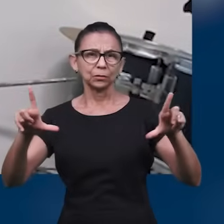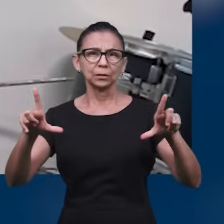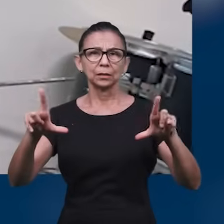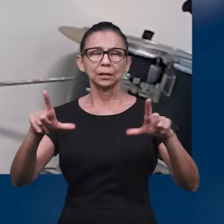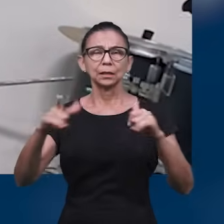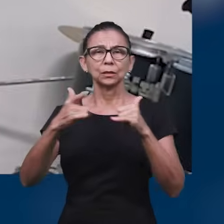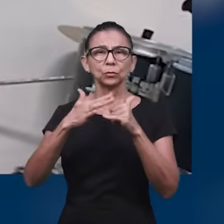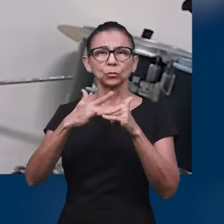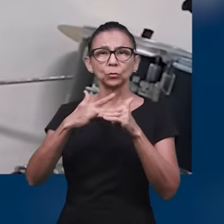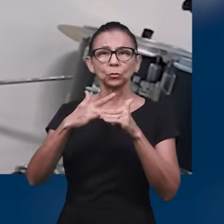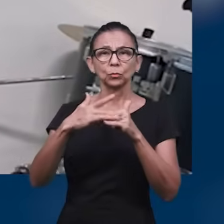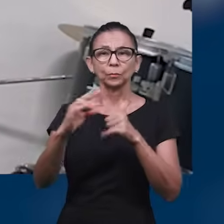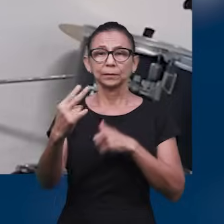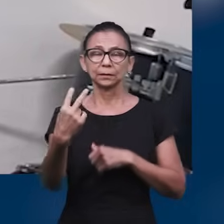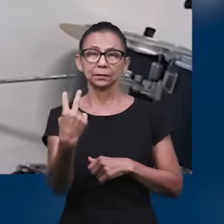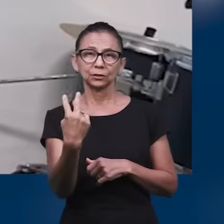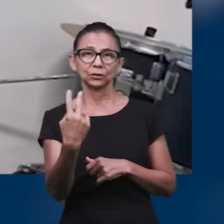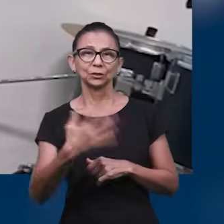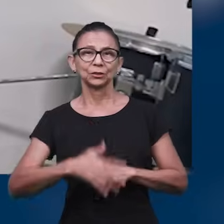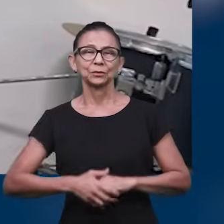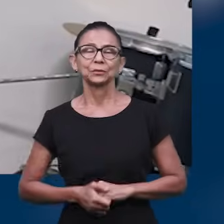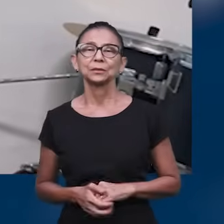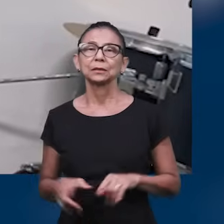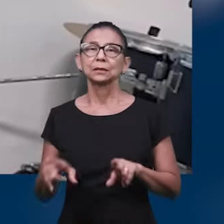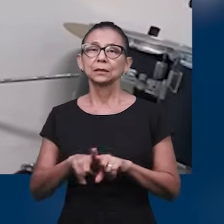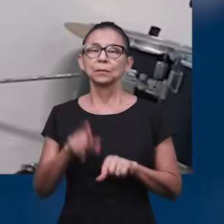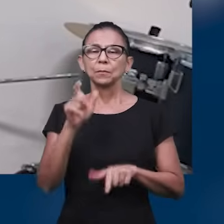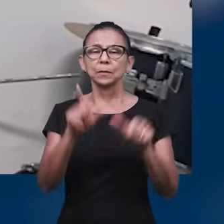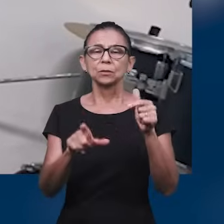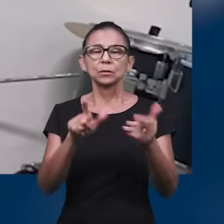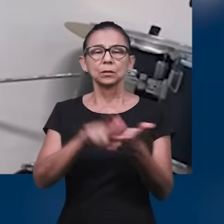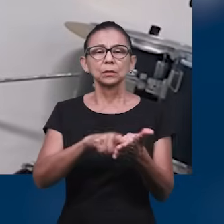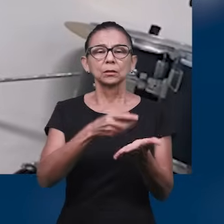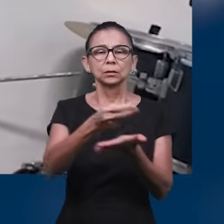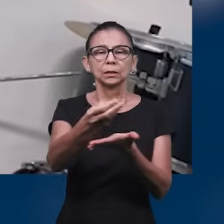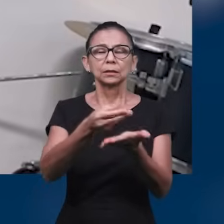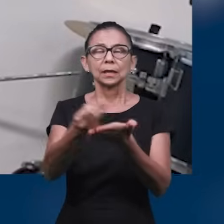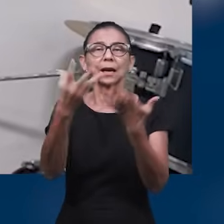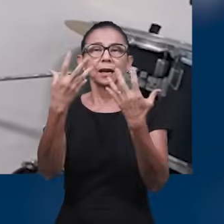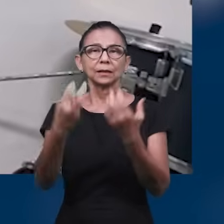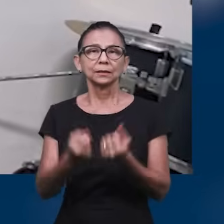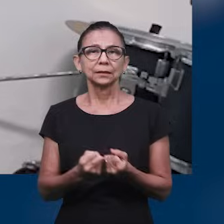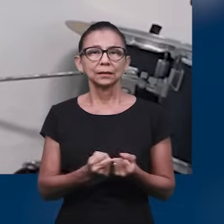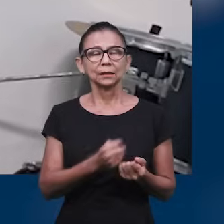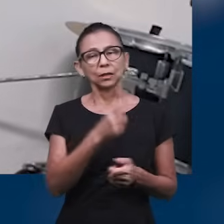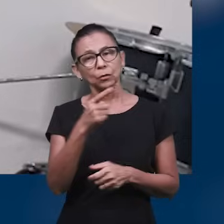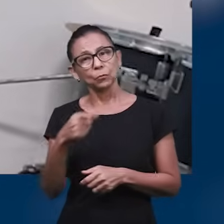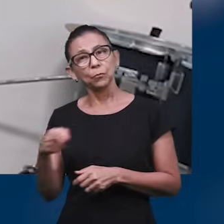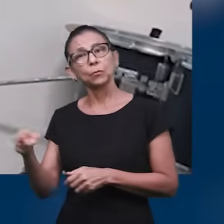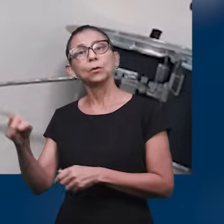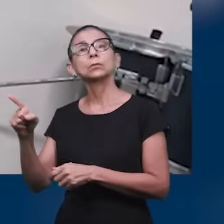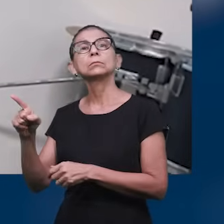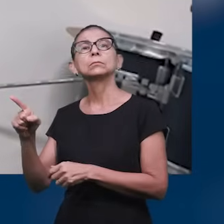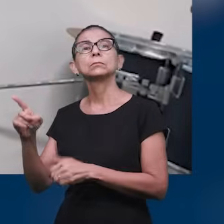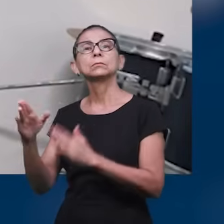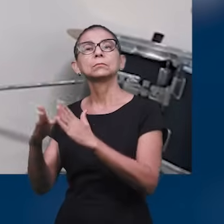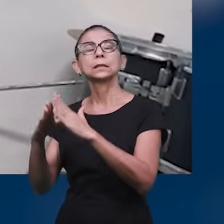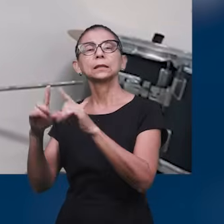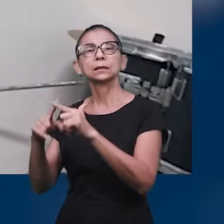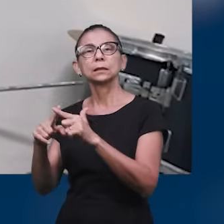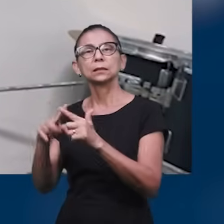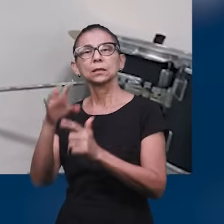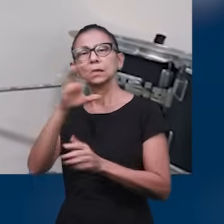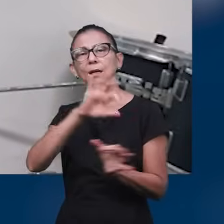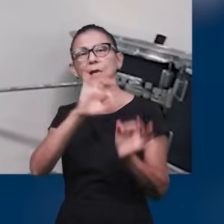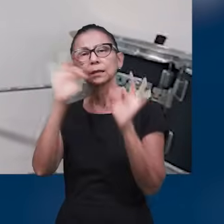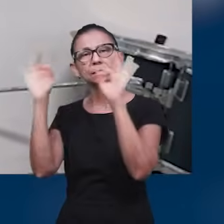acompanhando pelo YouTube. E o nosso sentimento, Jorge, é esse, de exaltação ao nome do Senhor, porque sabemos que o projeto, a palavra salvação